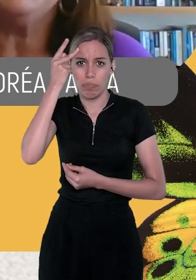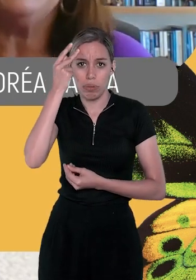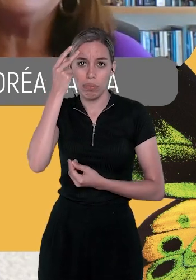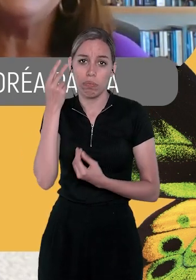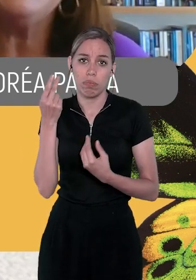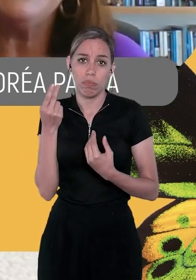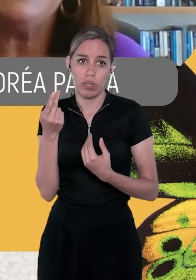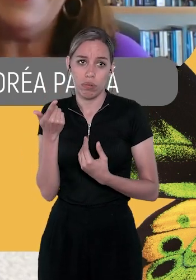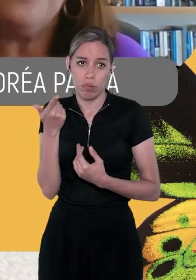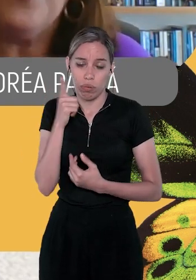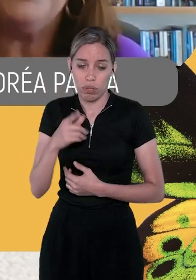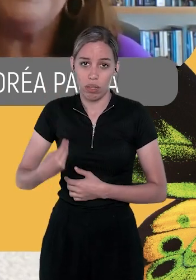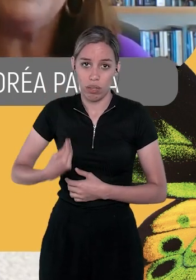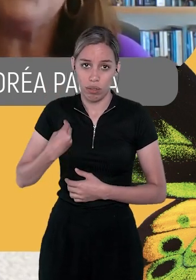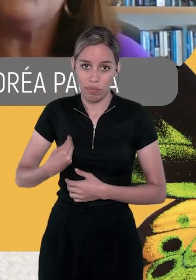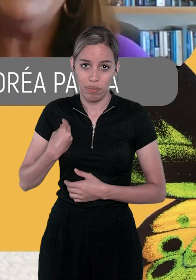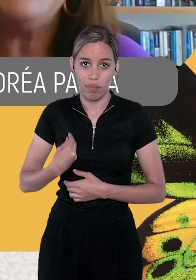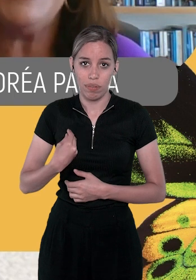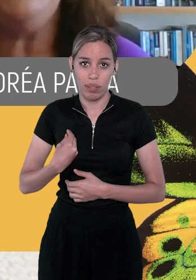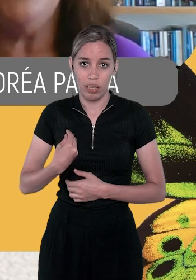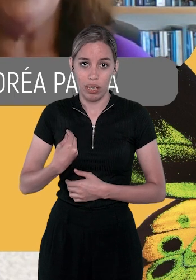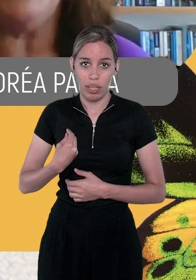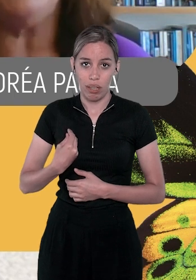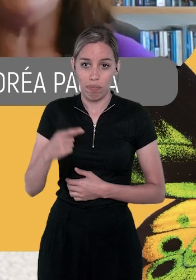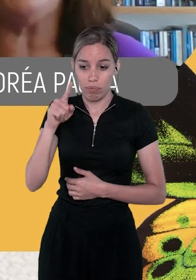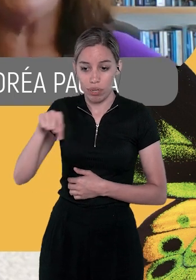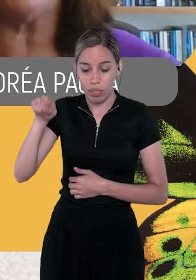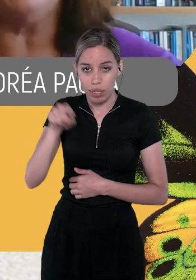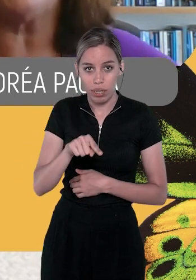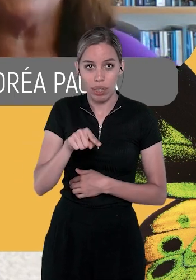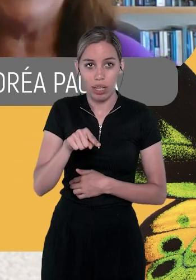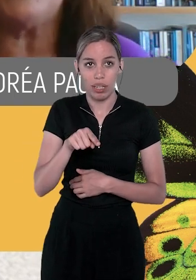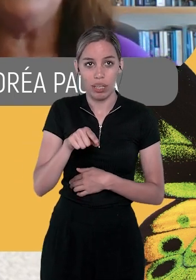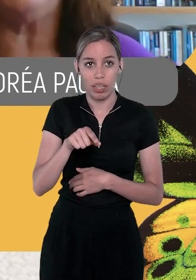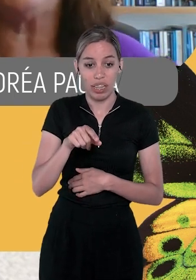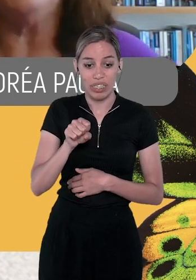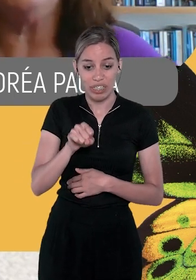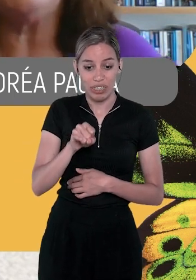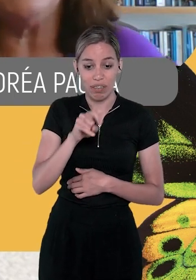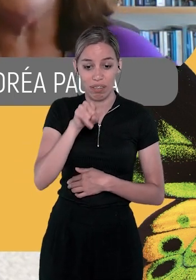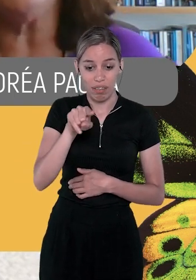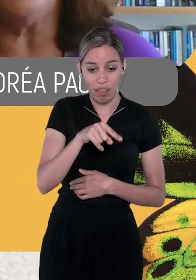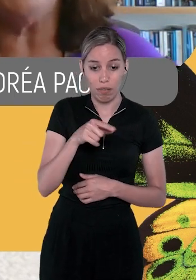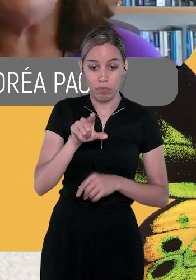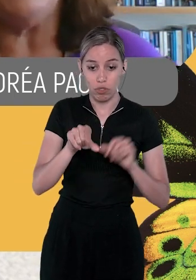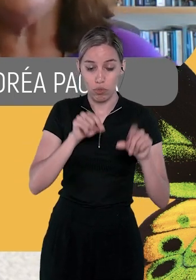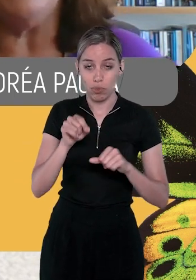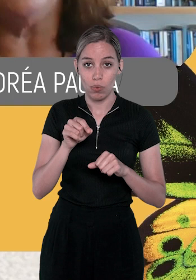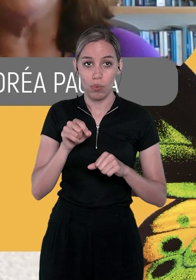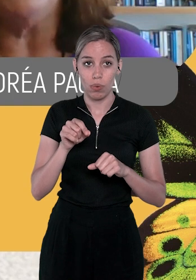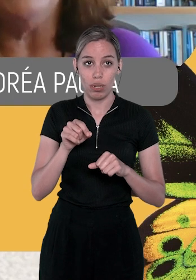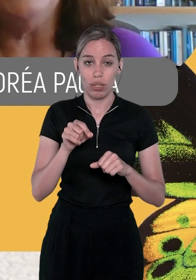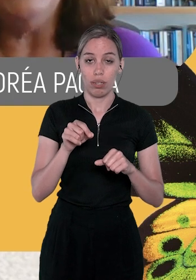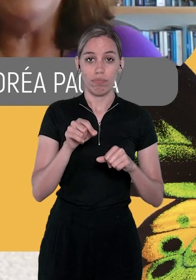se a adolescência é um movimento coletivo, né, de escolhas coletivas, de sensação de